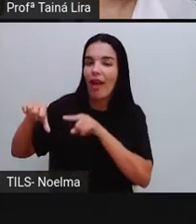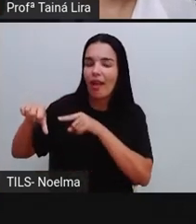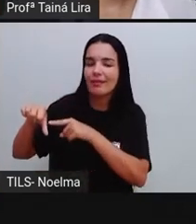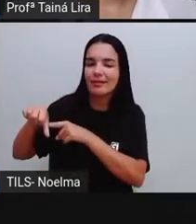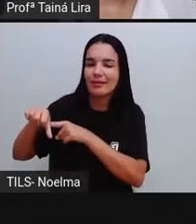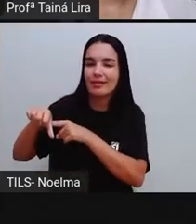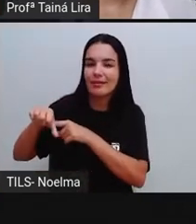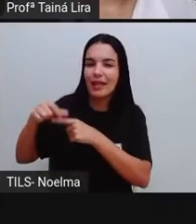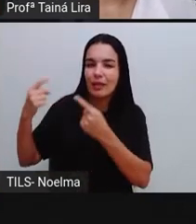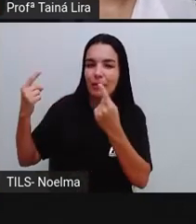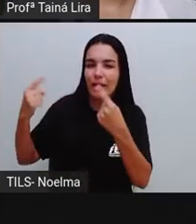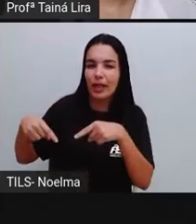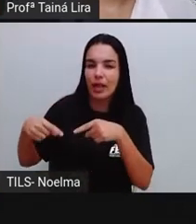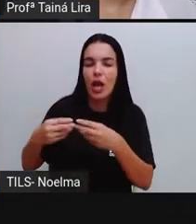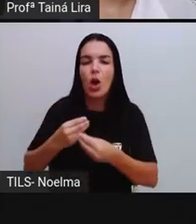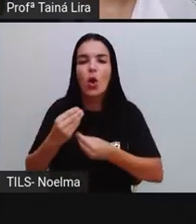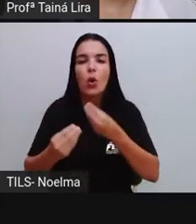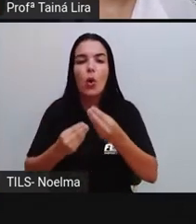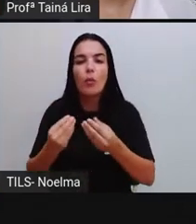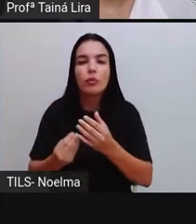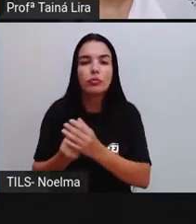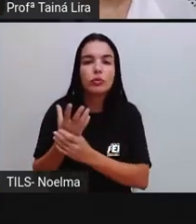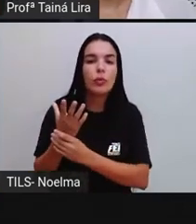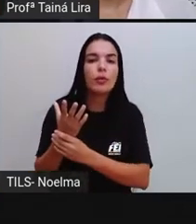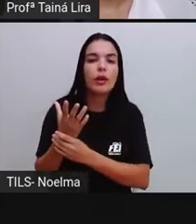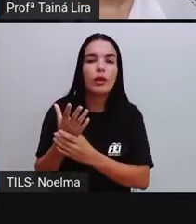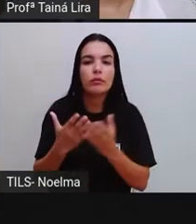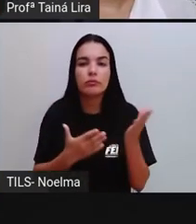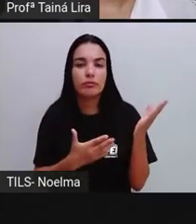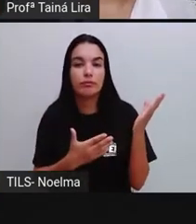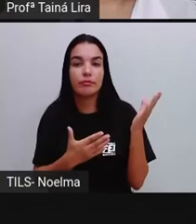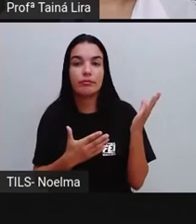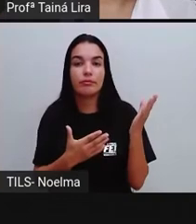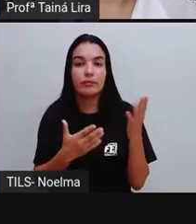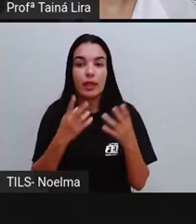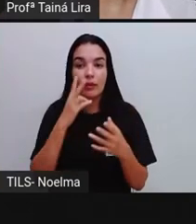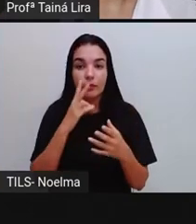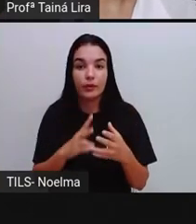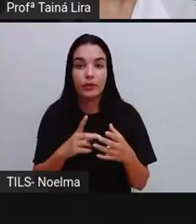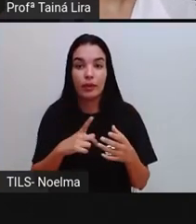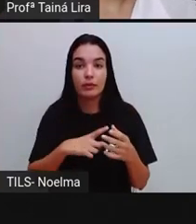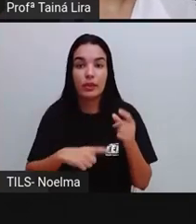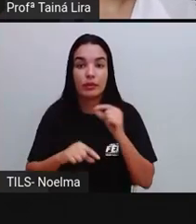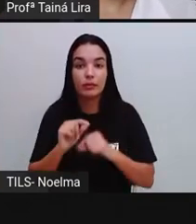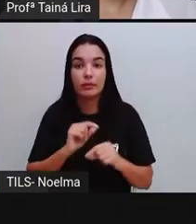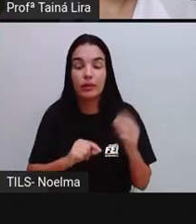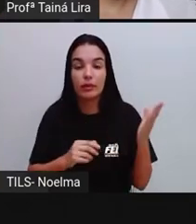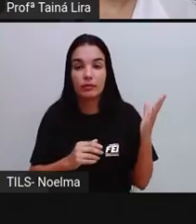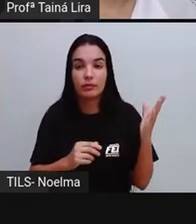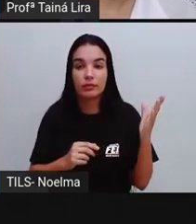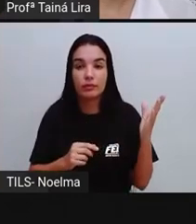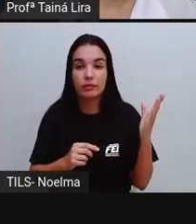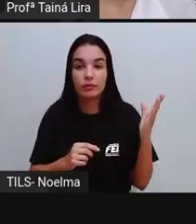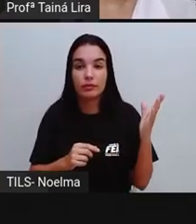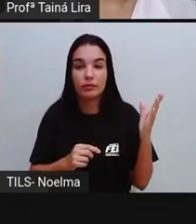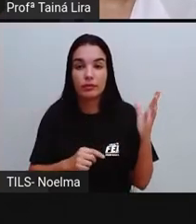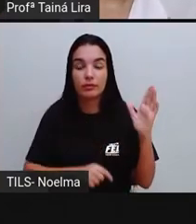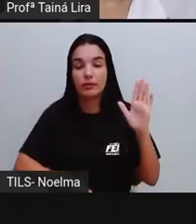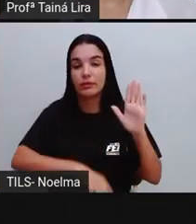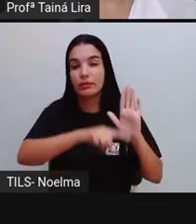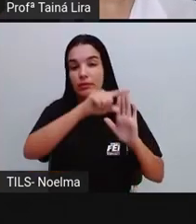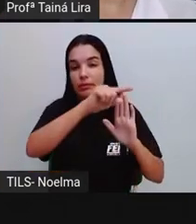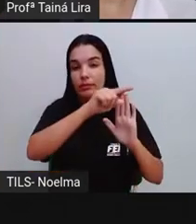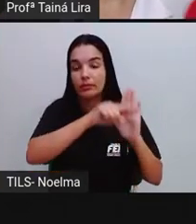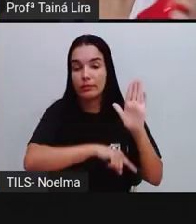dezembro. Então, como é que eu posso descobrir, Pro? Então, a Pro trouxe o calendário do mês